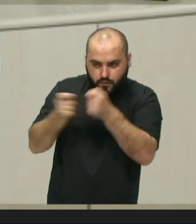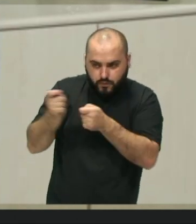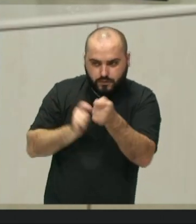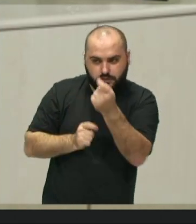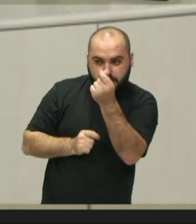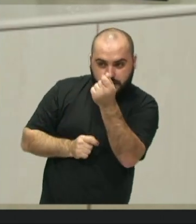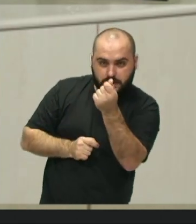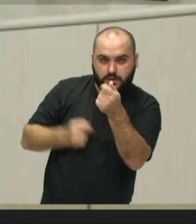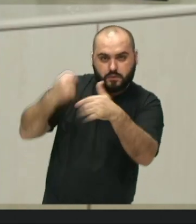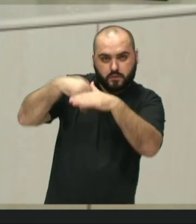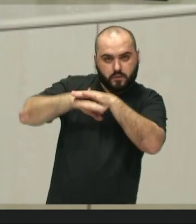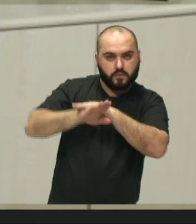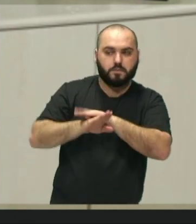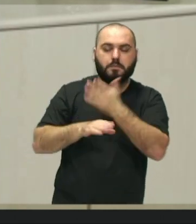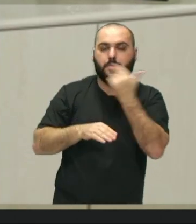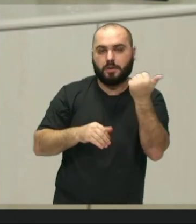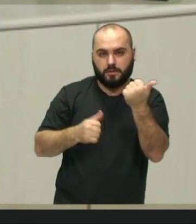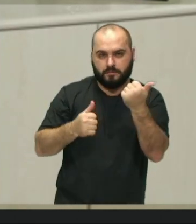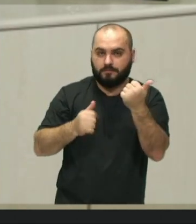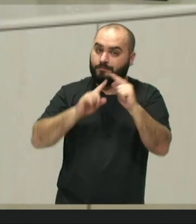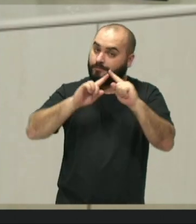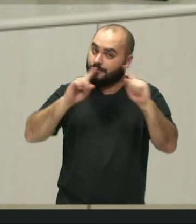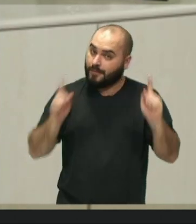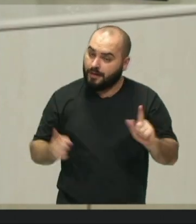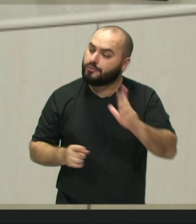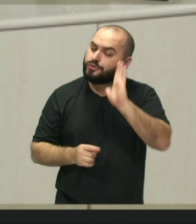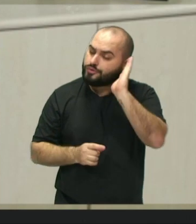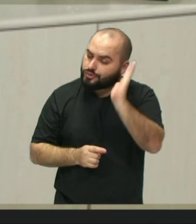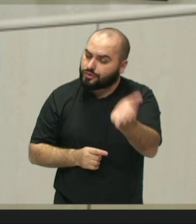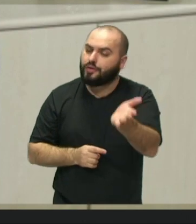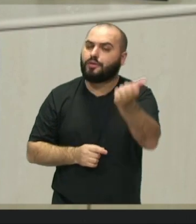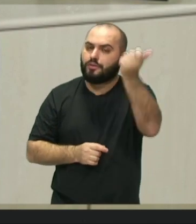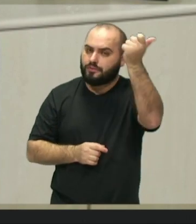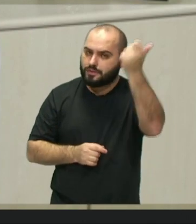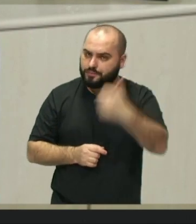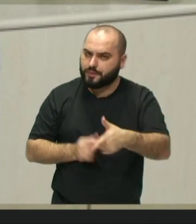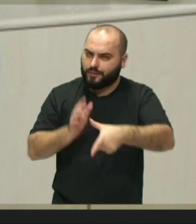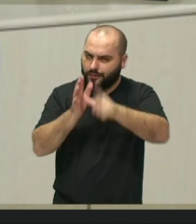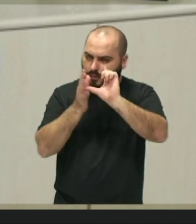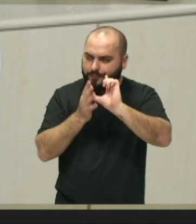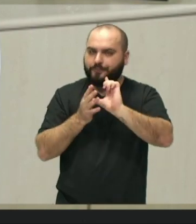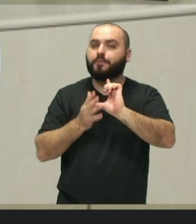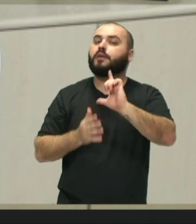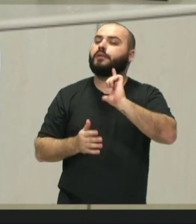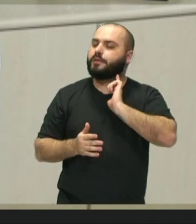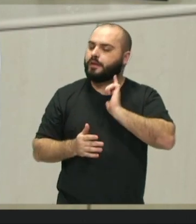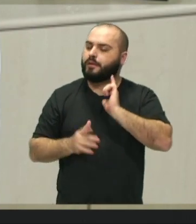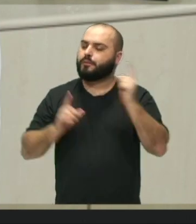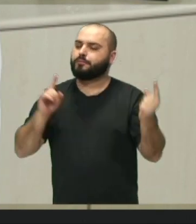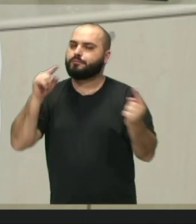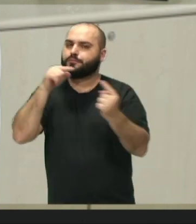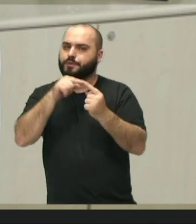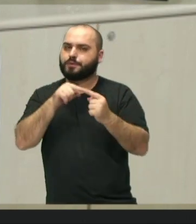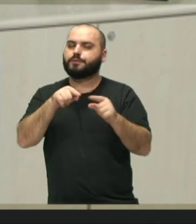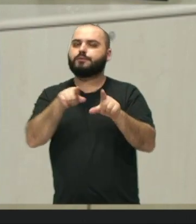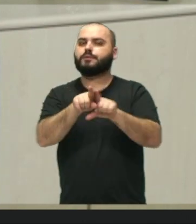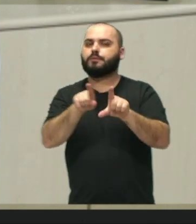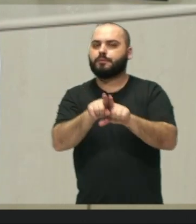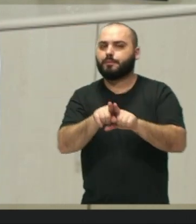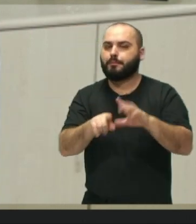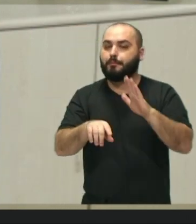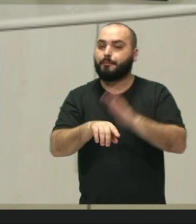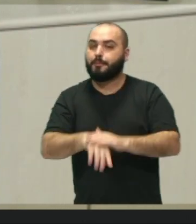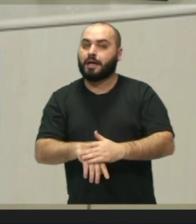recurso. Mas a gente, como também já te antecipei um pouco mais cedo, a gente também pretende, em breve, ter uma